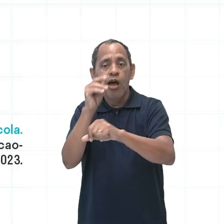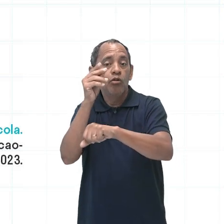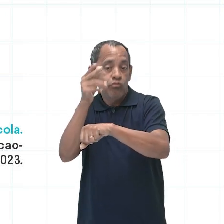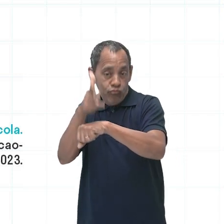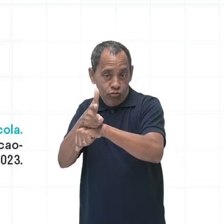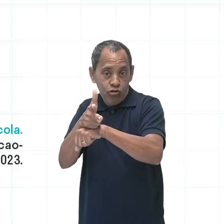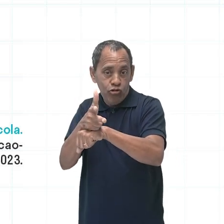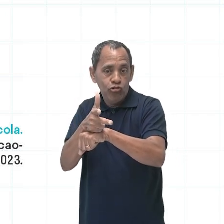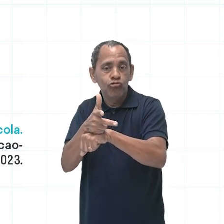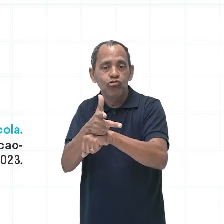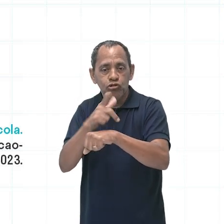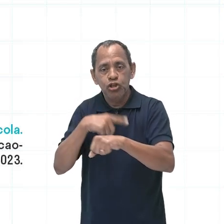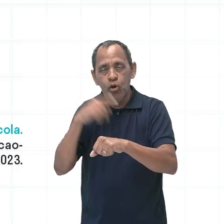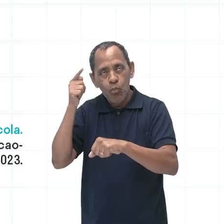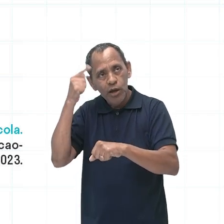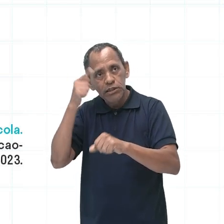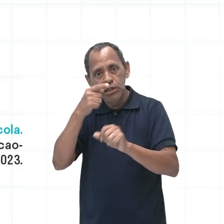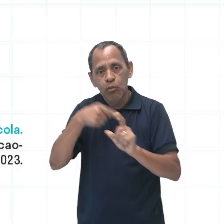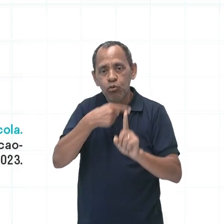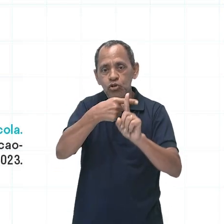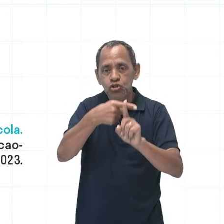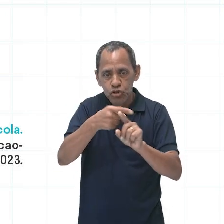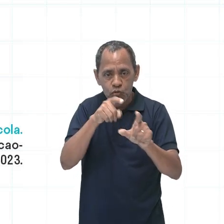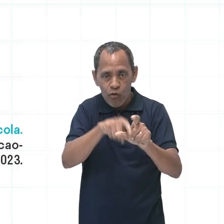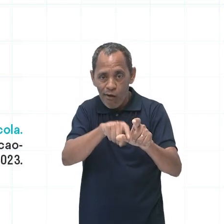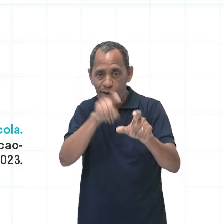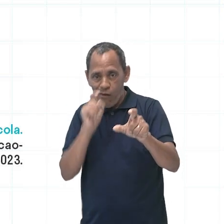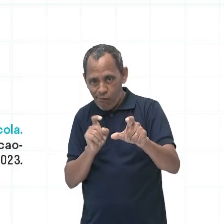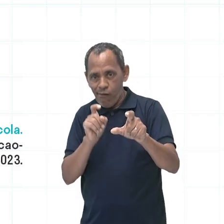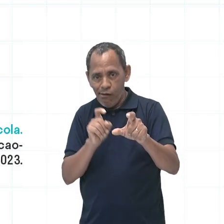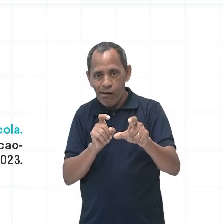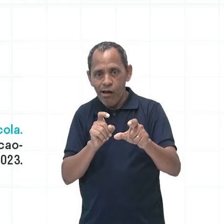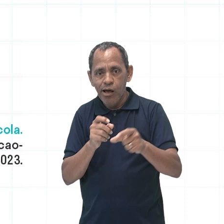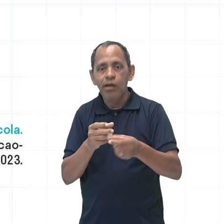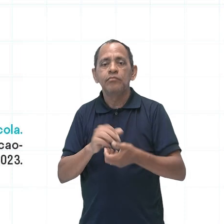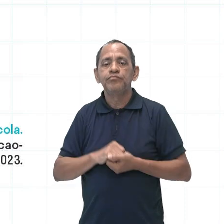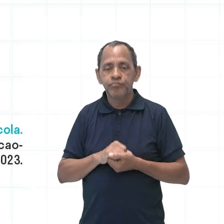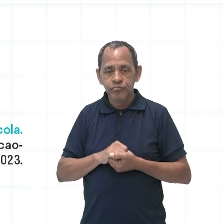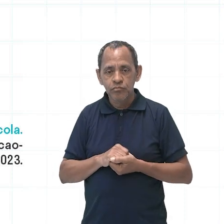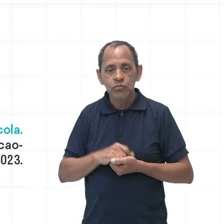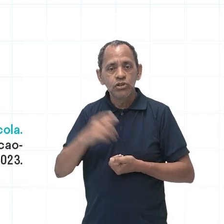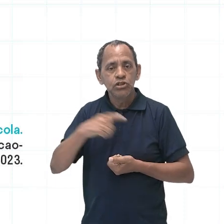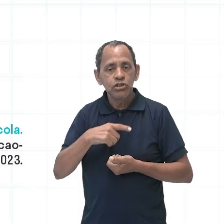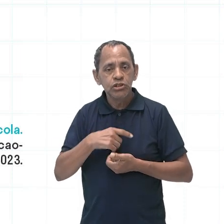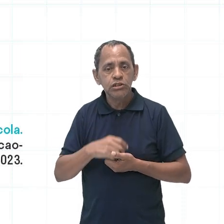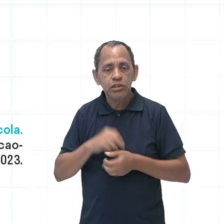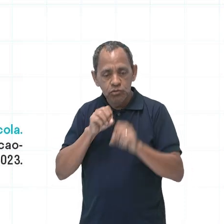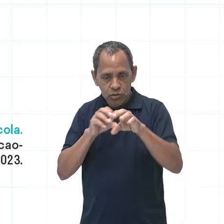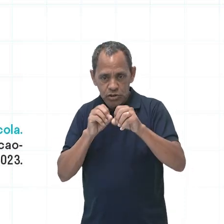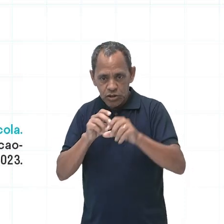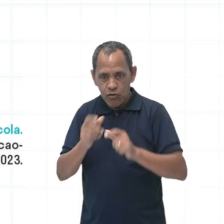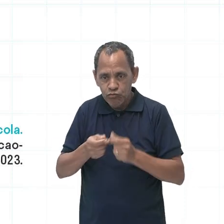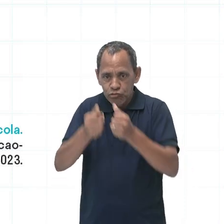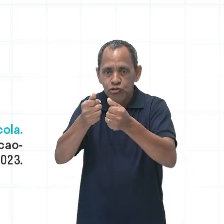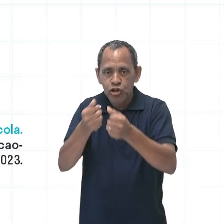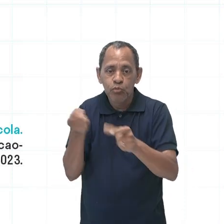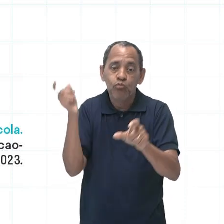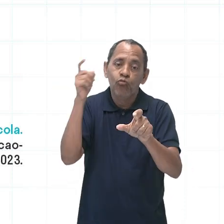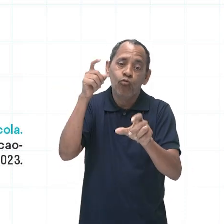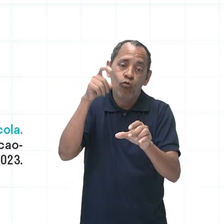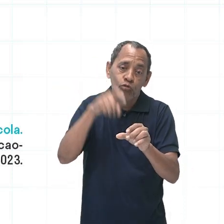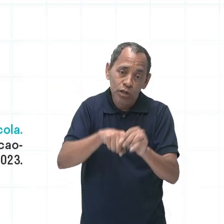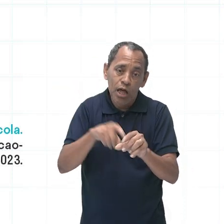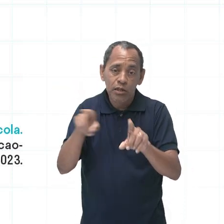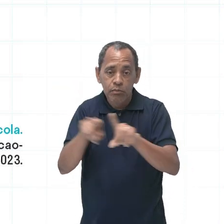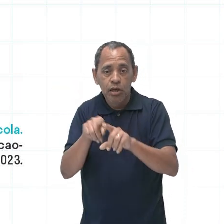ideia positiva de sair das dívidas e receber educação financeira para não voltar para as dívidas. Perceba que se escolheu também